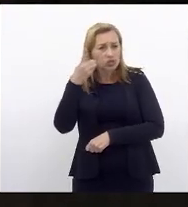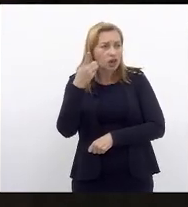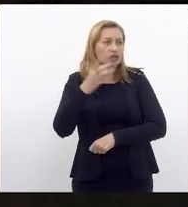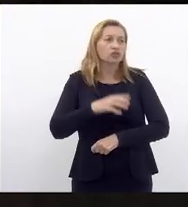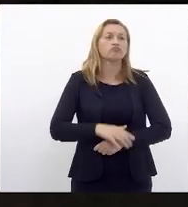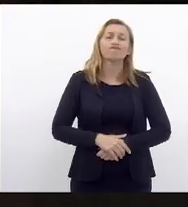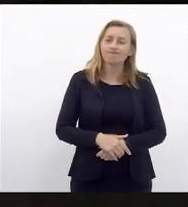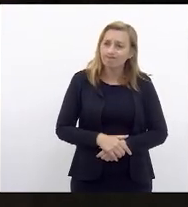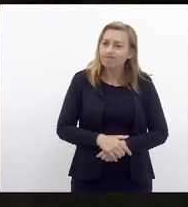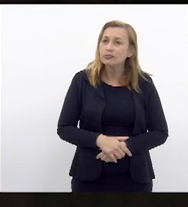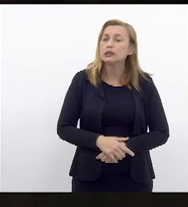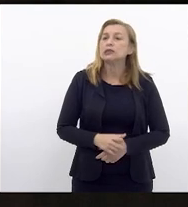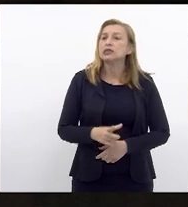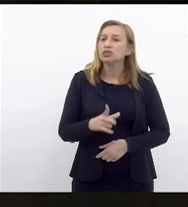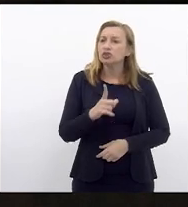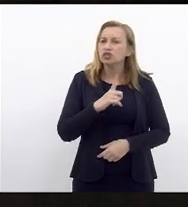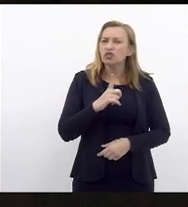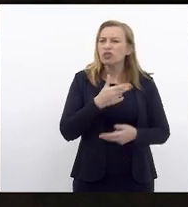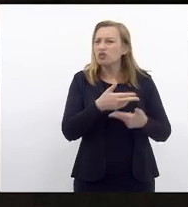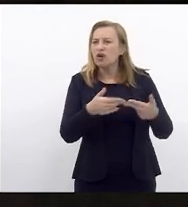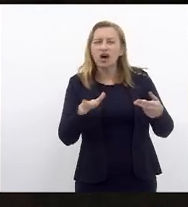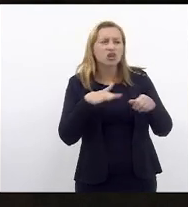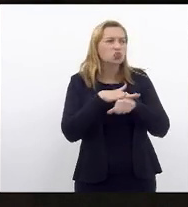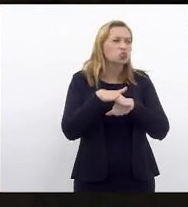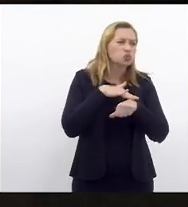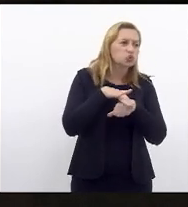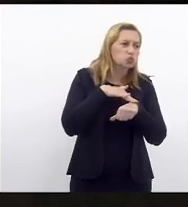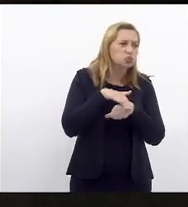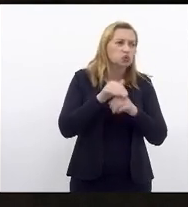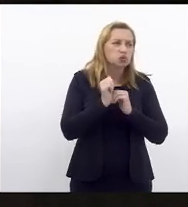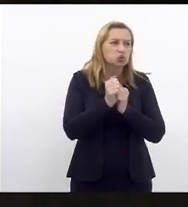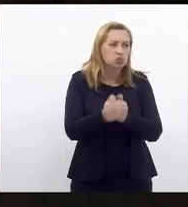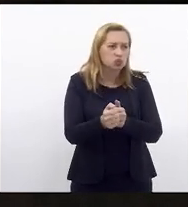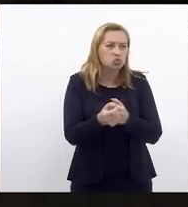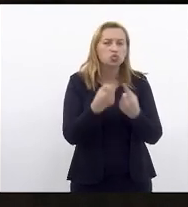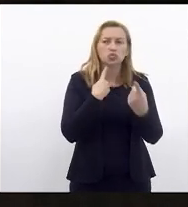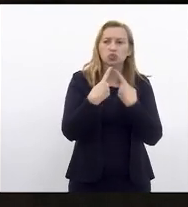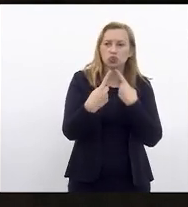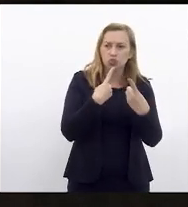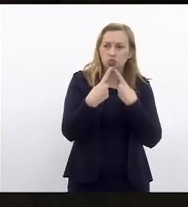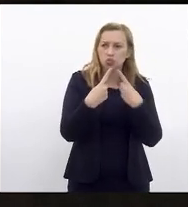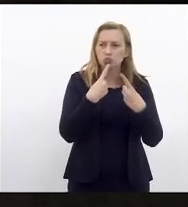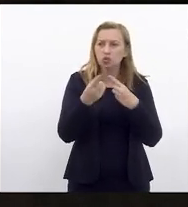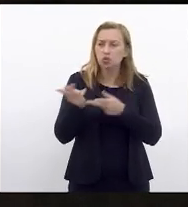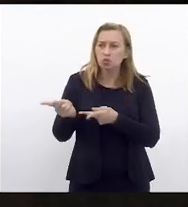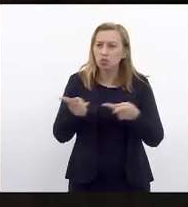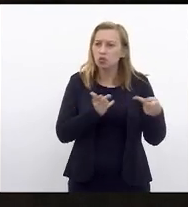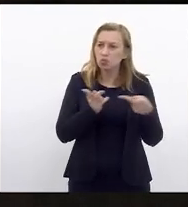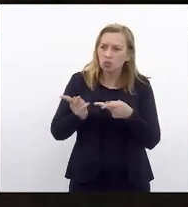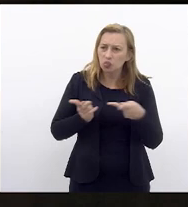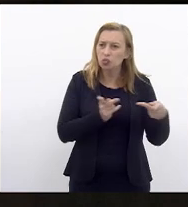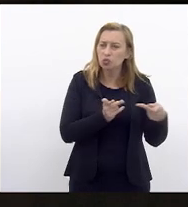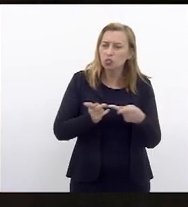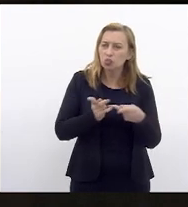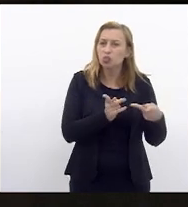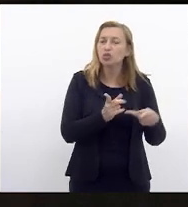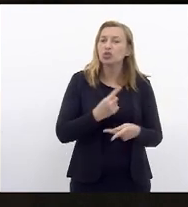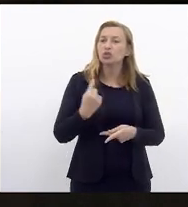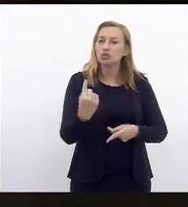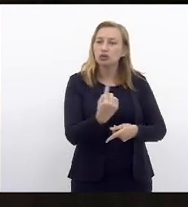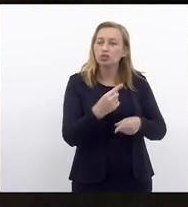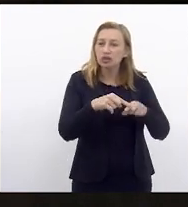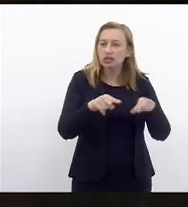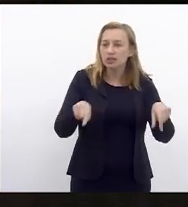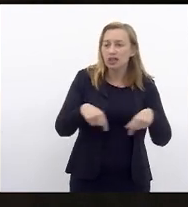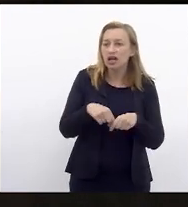deputada. Nós tivemos várias conversas, além de acompanhar os debates, eles visitaram os nossos gabinetes, um